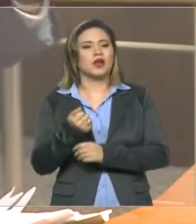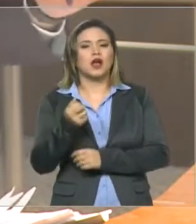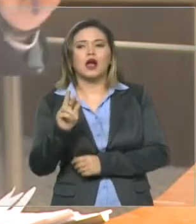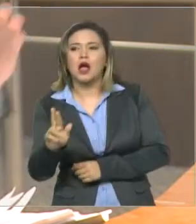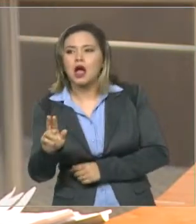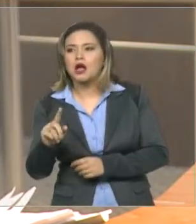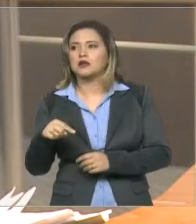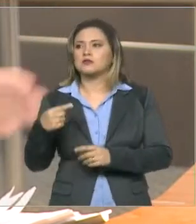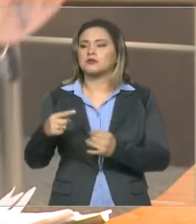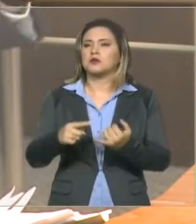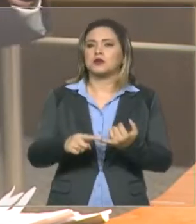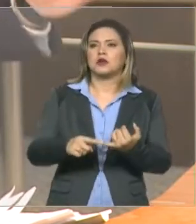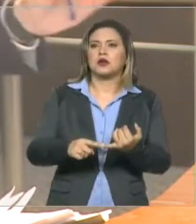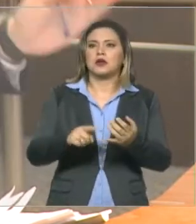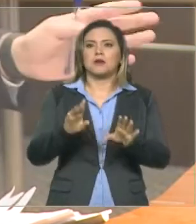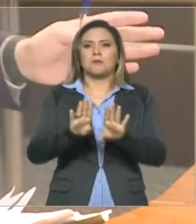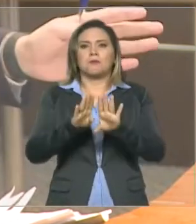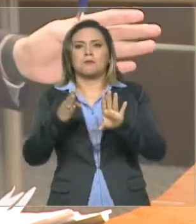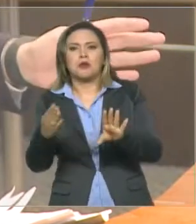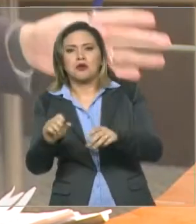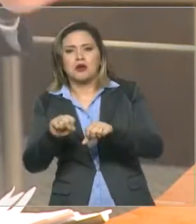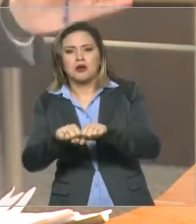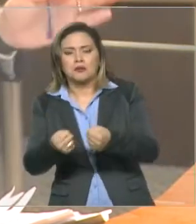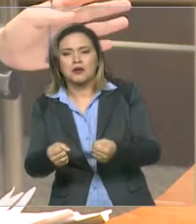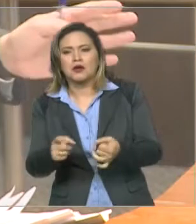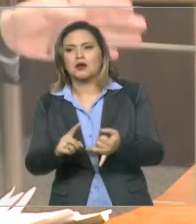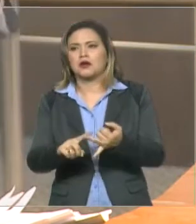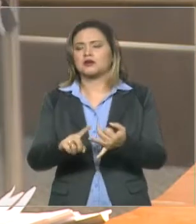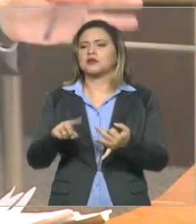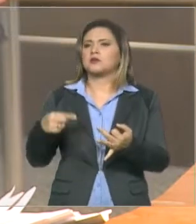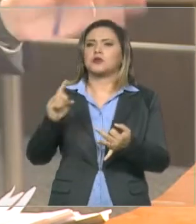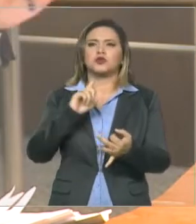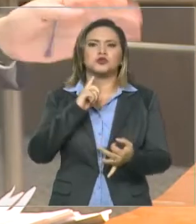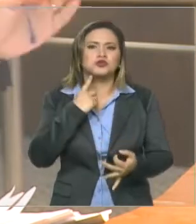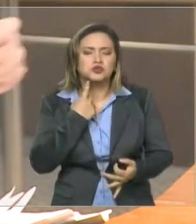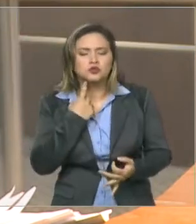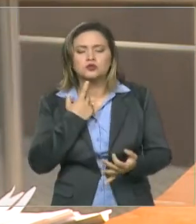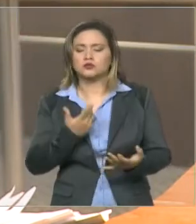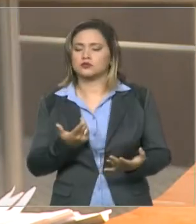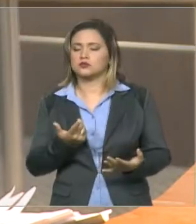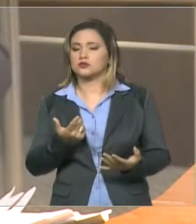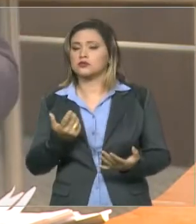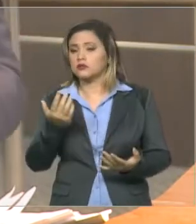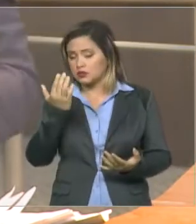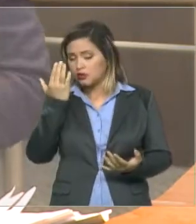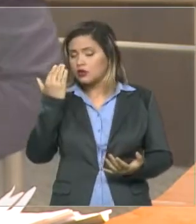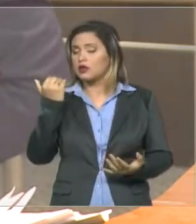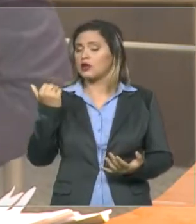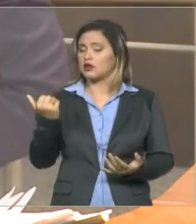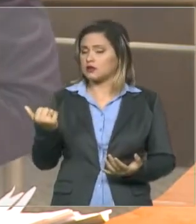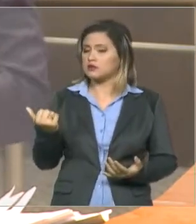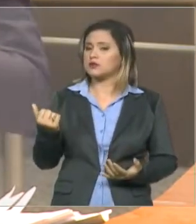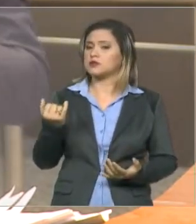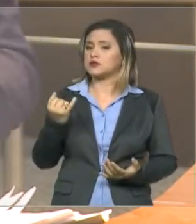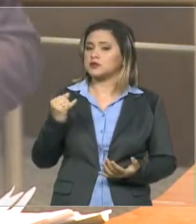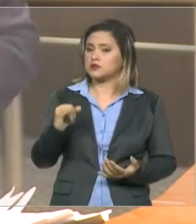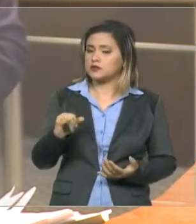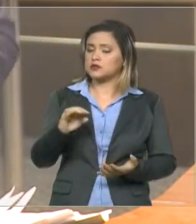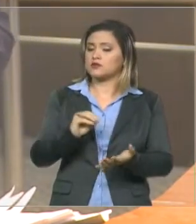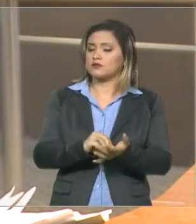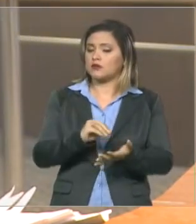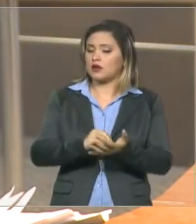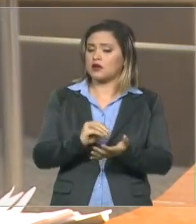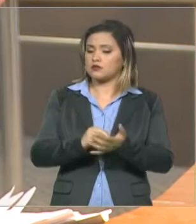foi a falta de limpeza. Então, queremos saber se realmente houve o desrespeito com esta casa. Finalmente, quando